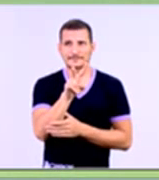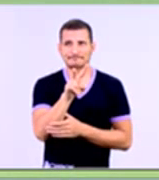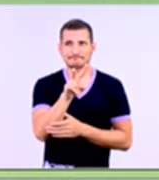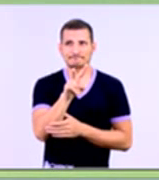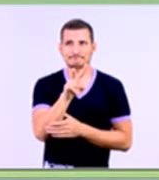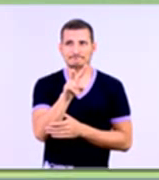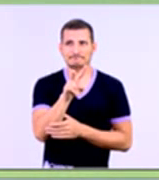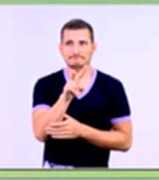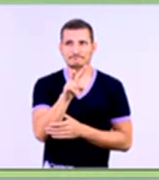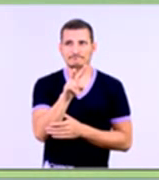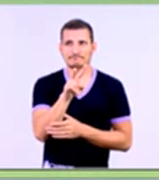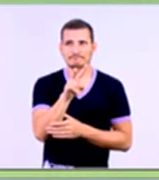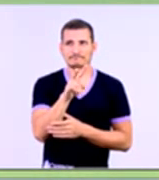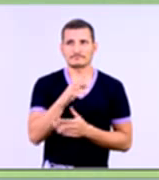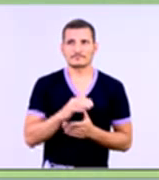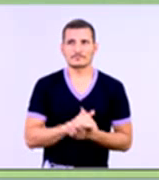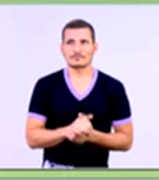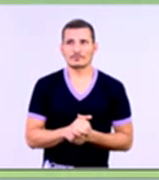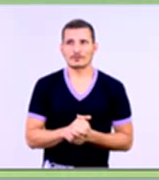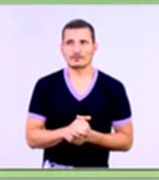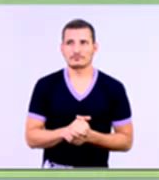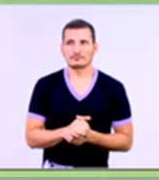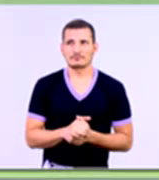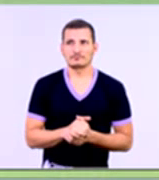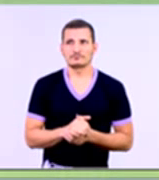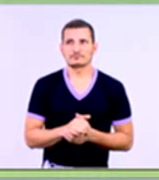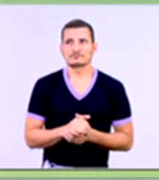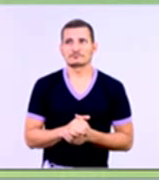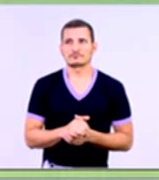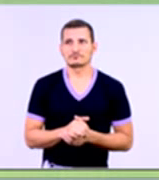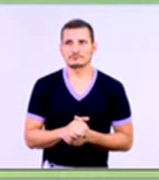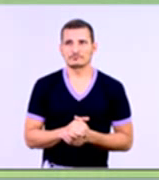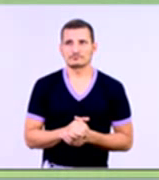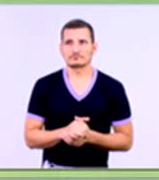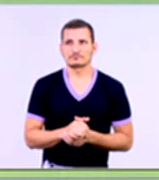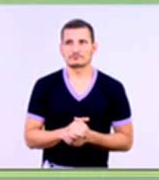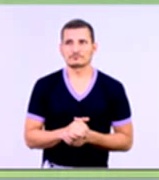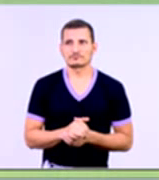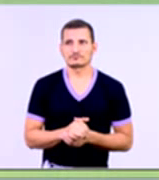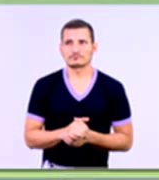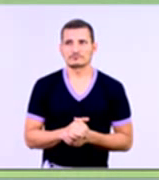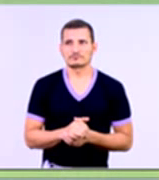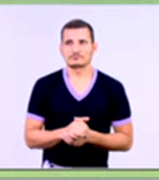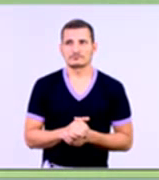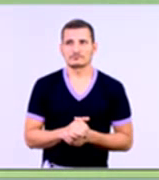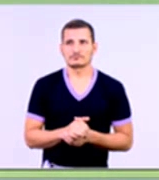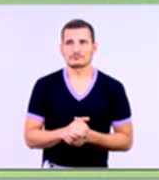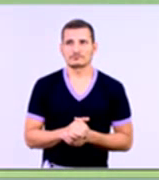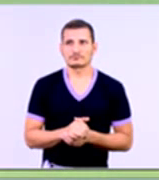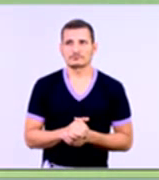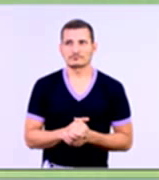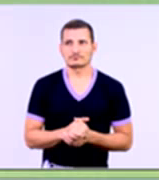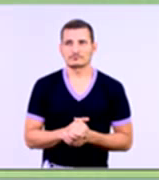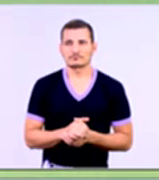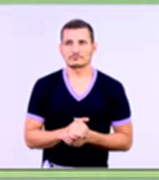fecha. Nós demos a ele um título, que é um cabeçalho, um nome. E aqui dentro colocamos,